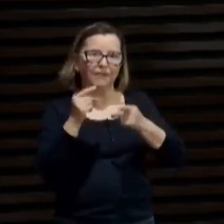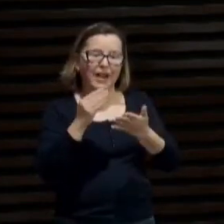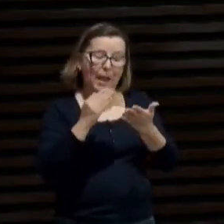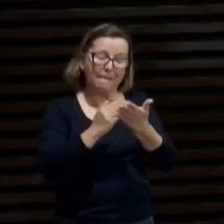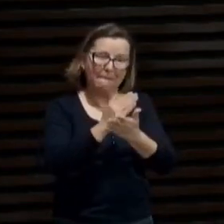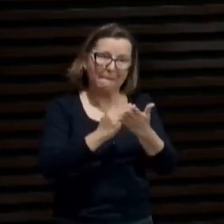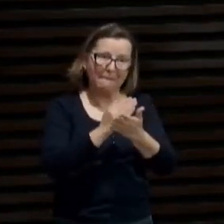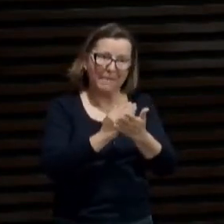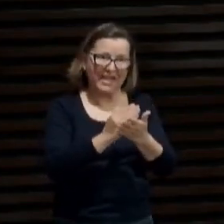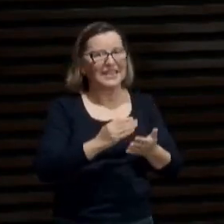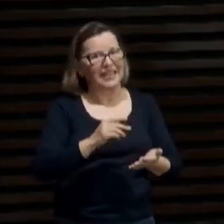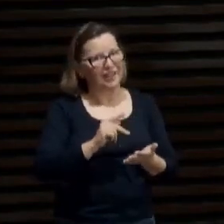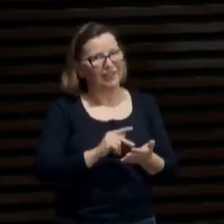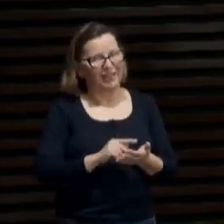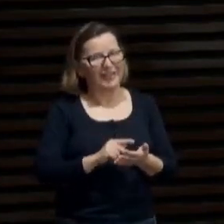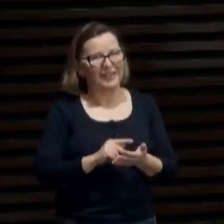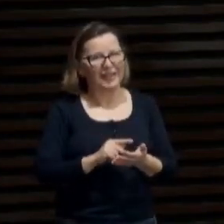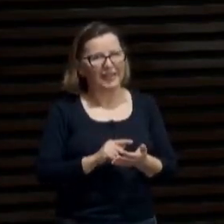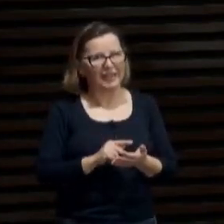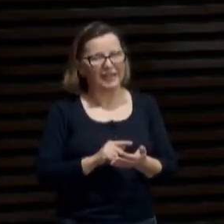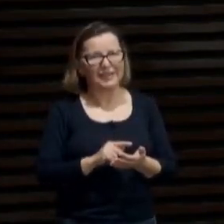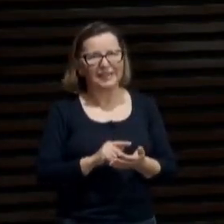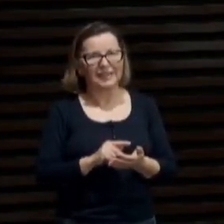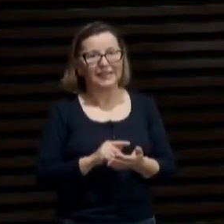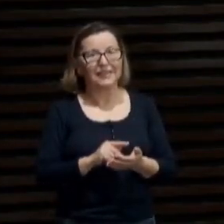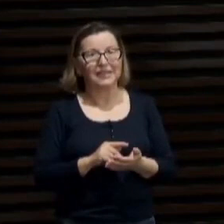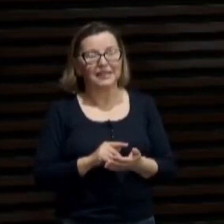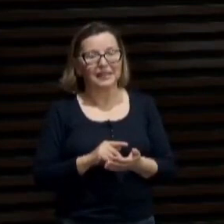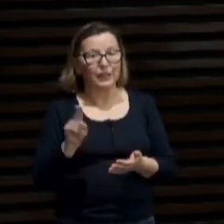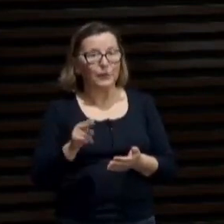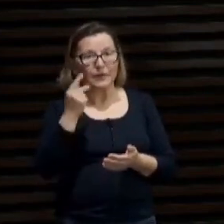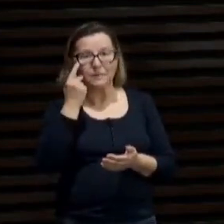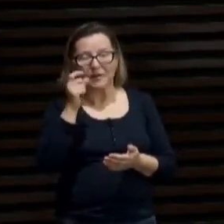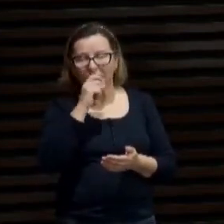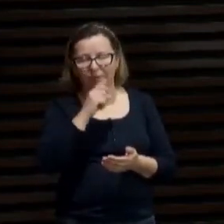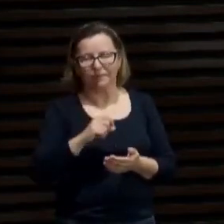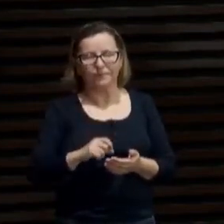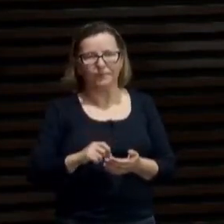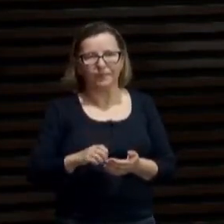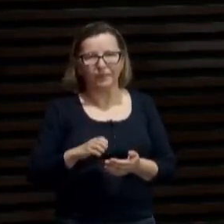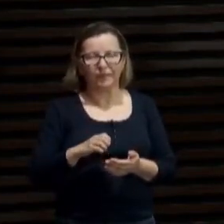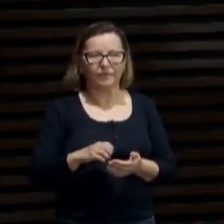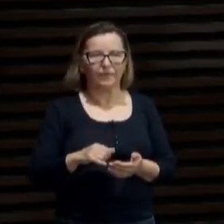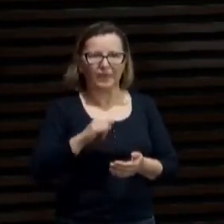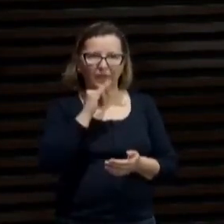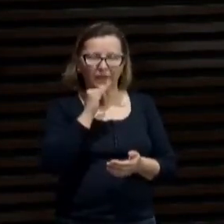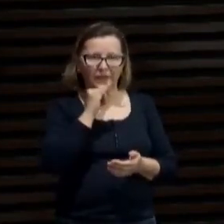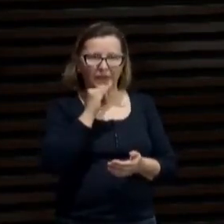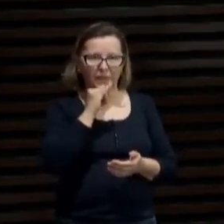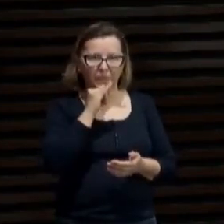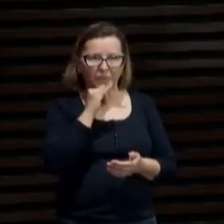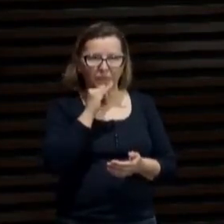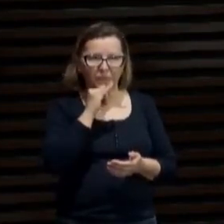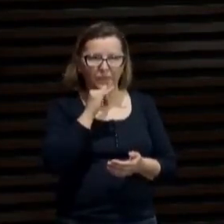mentira. Né? Quando alguém vai te passar uma nota de R$100 falsificada, a nota ela não é vermelha ou verde,